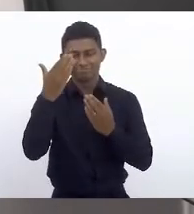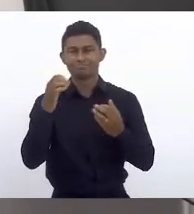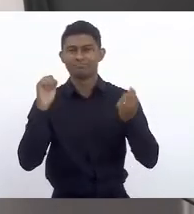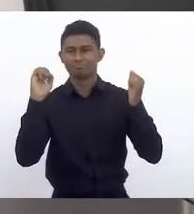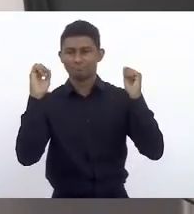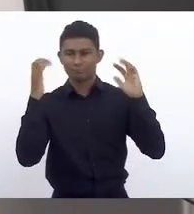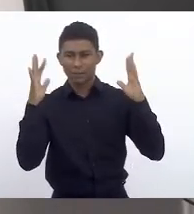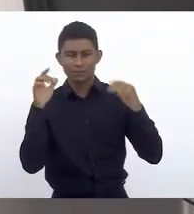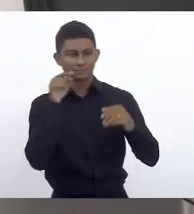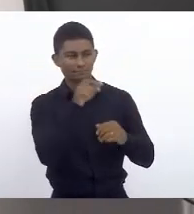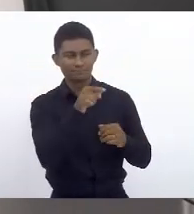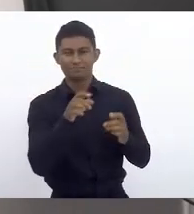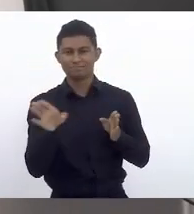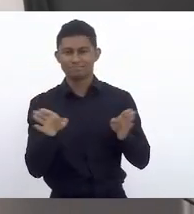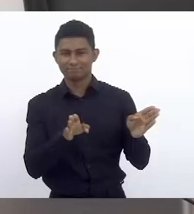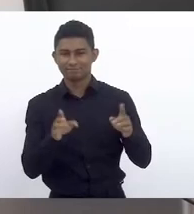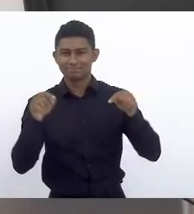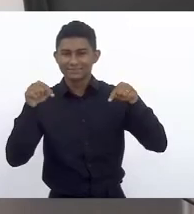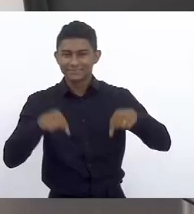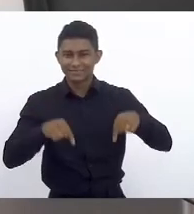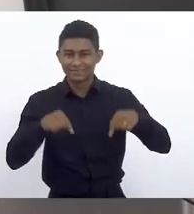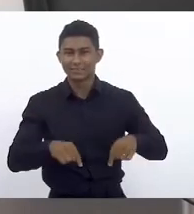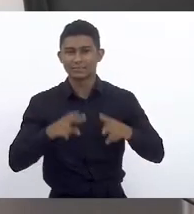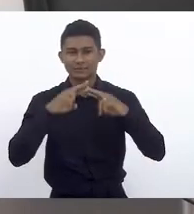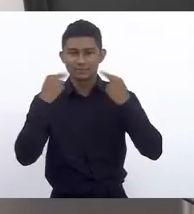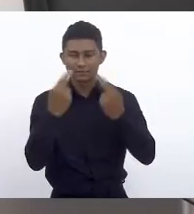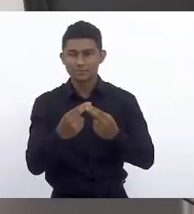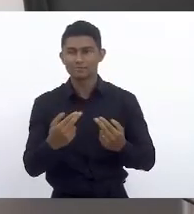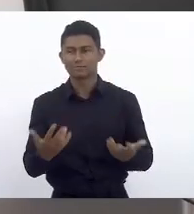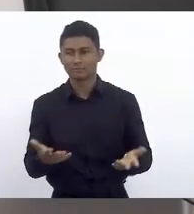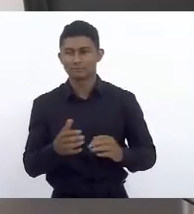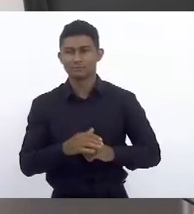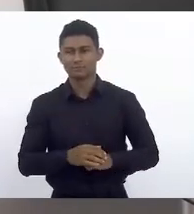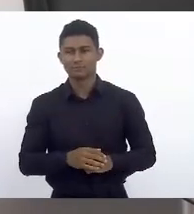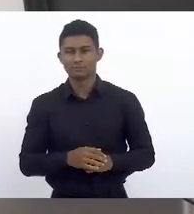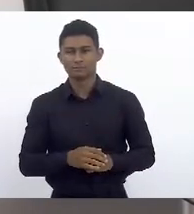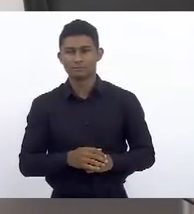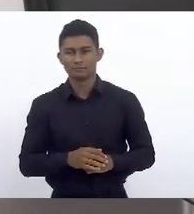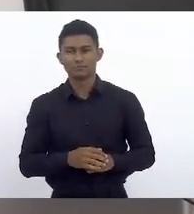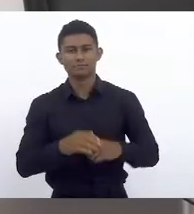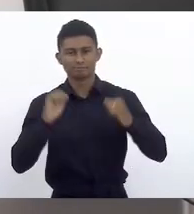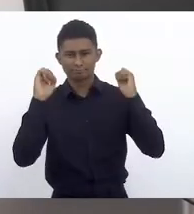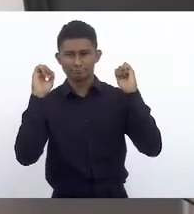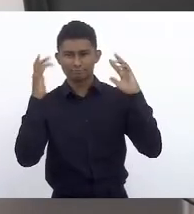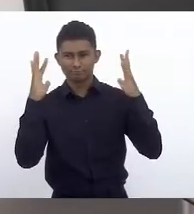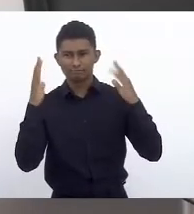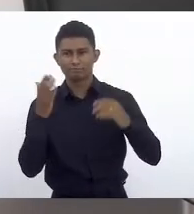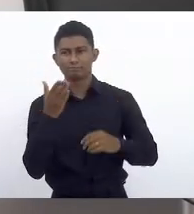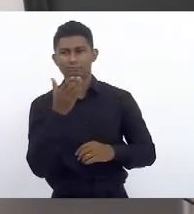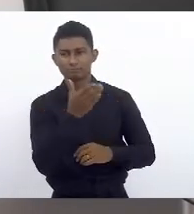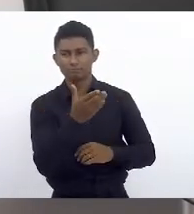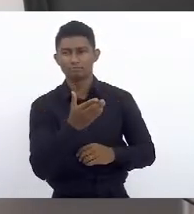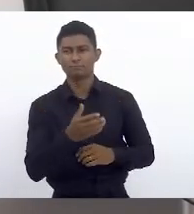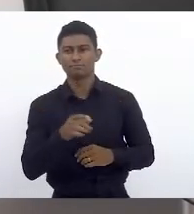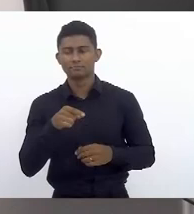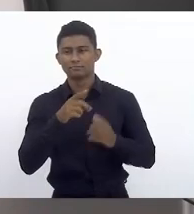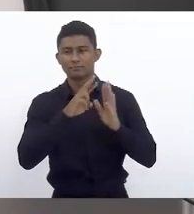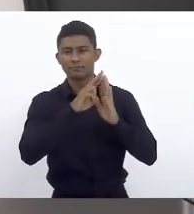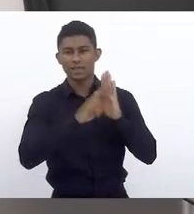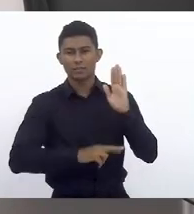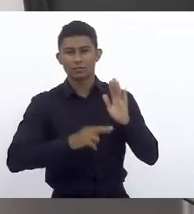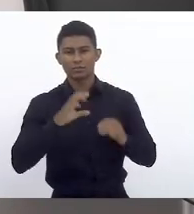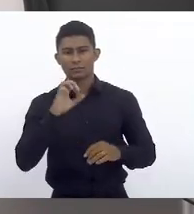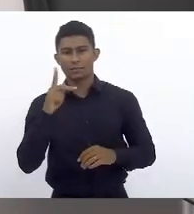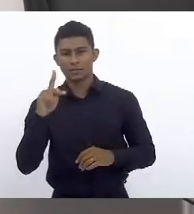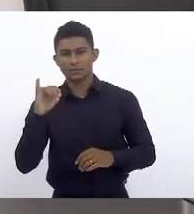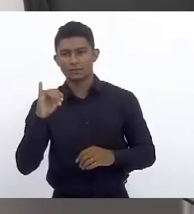a condução dessa audiência. E, Luiz, parabéns mais uma vez pelo relatório da CPI. Muito